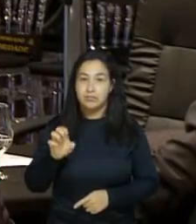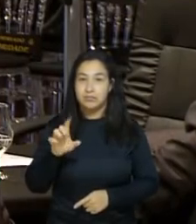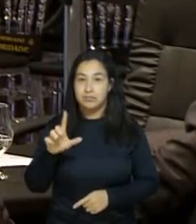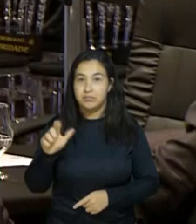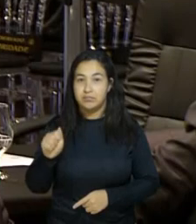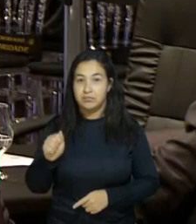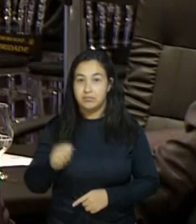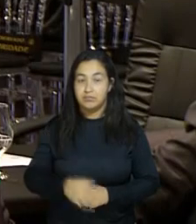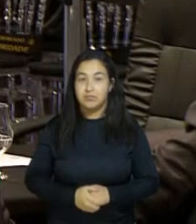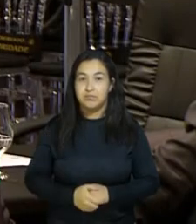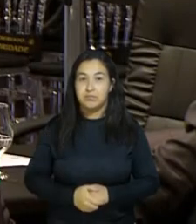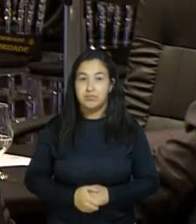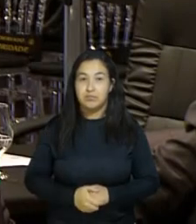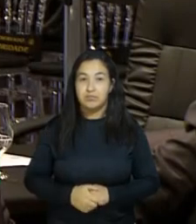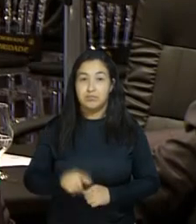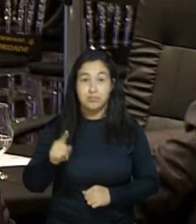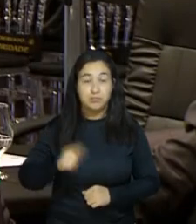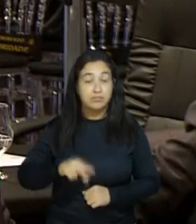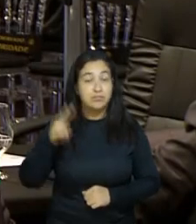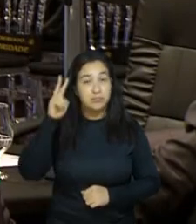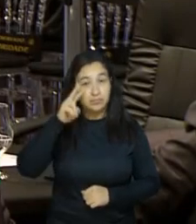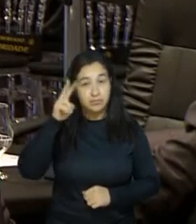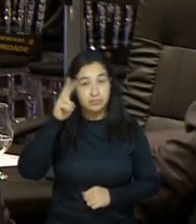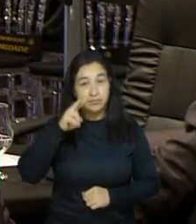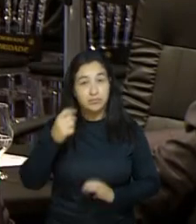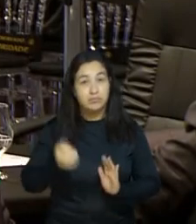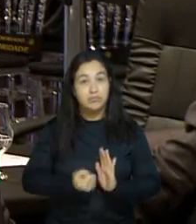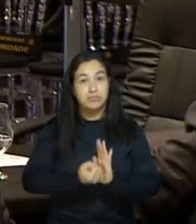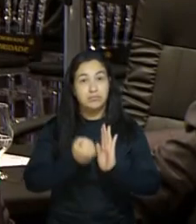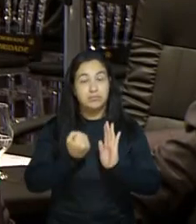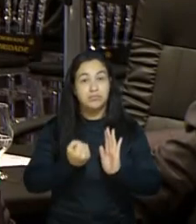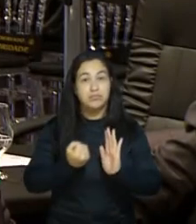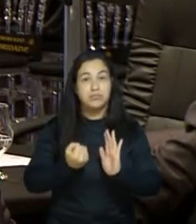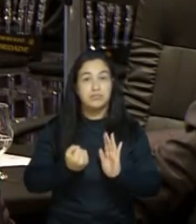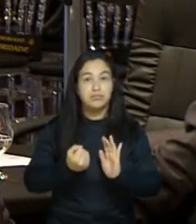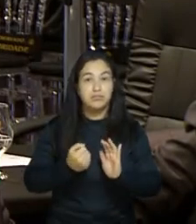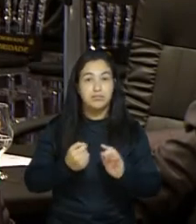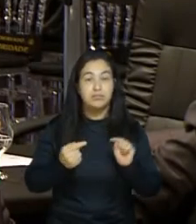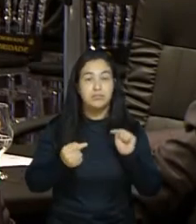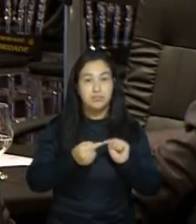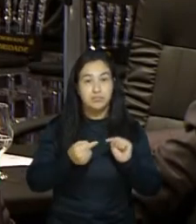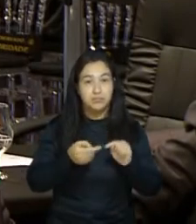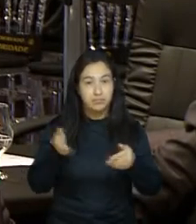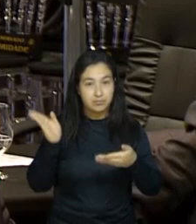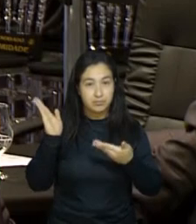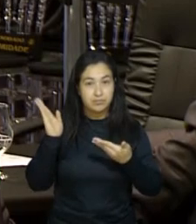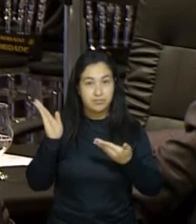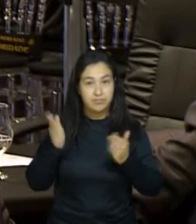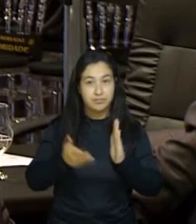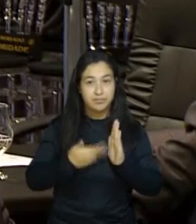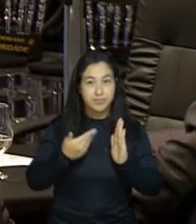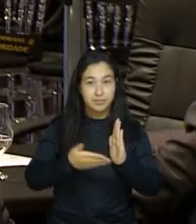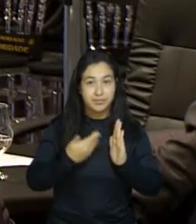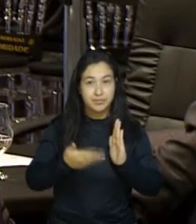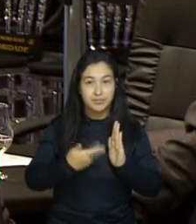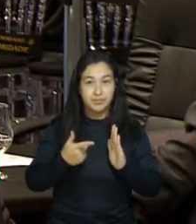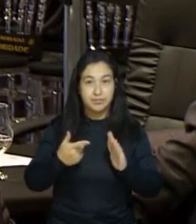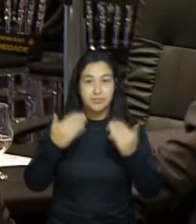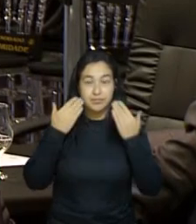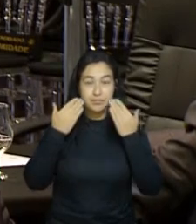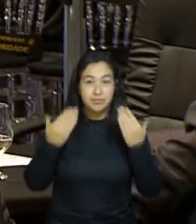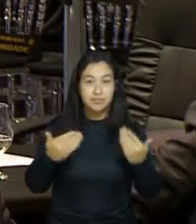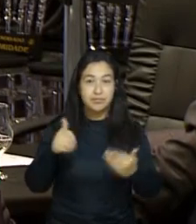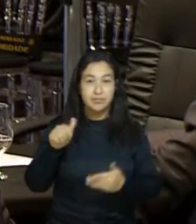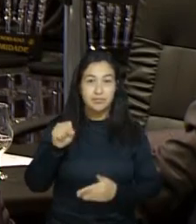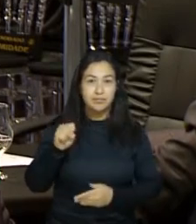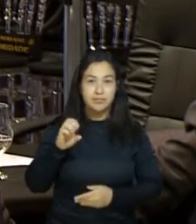vice-prefeito Soares, um documento histórico que faz aqui todo um apanhado e que faz parte desse livro a demonstrar o quanto Ascurra é, de fato,